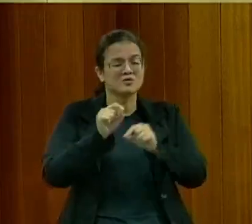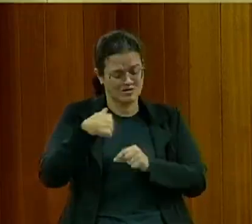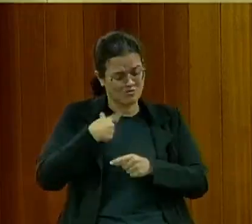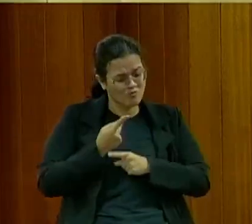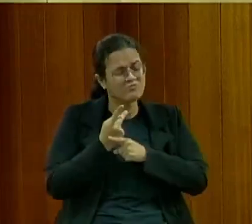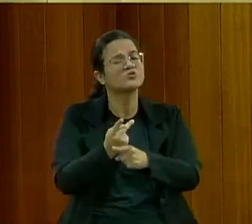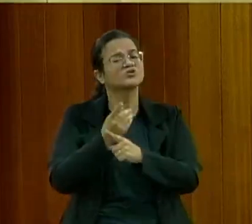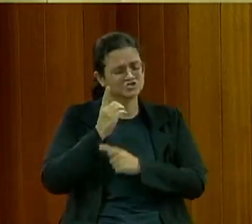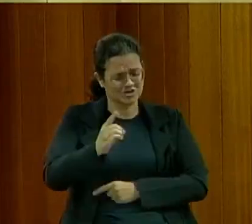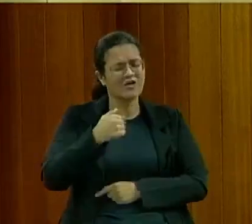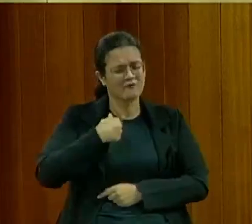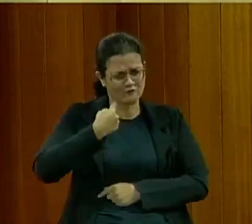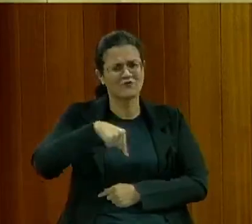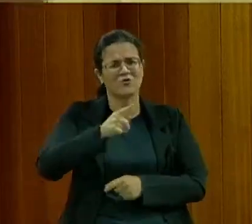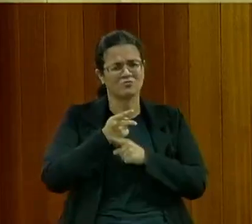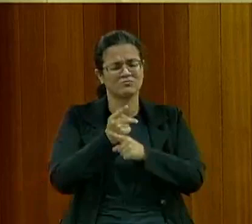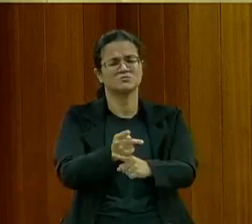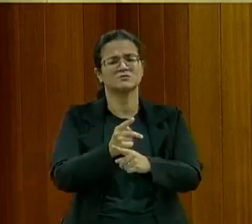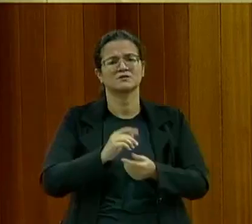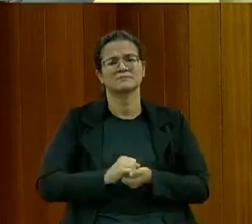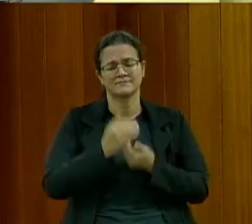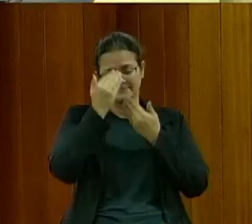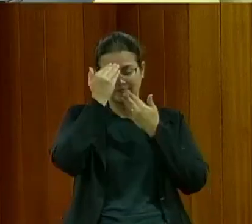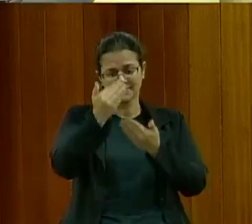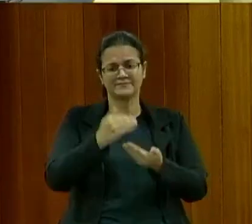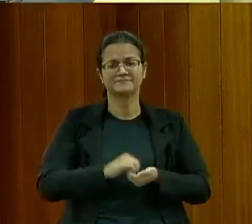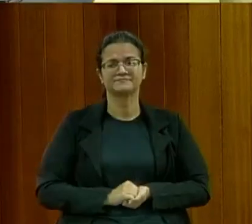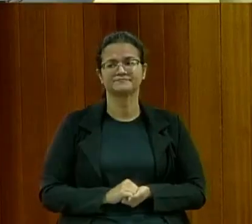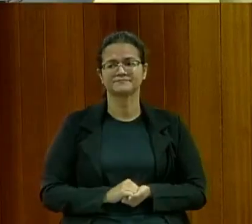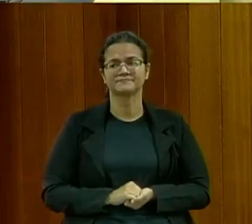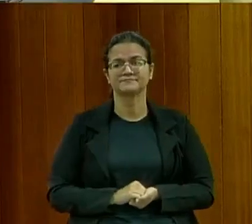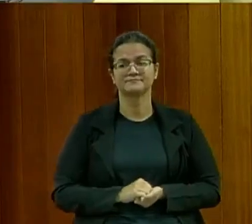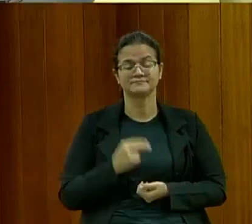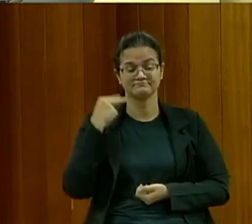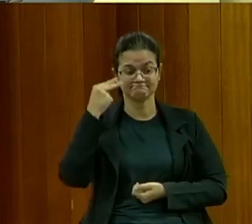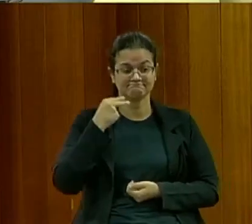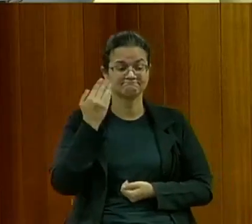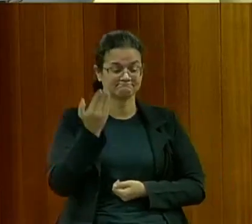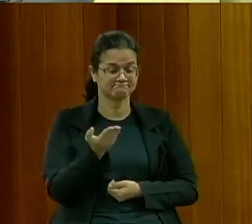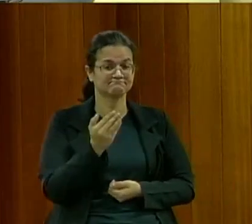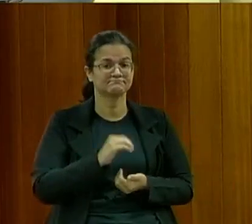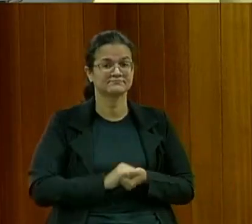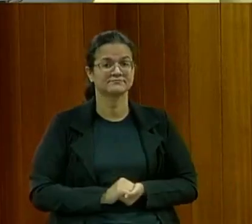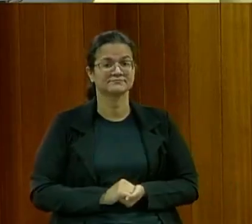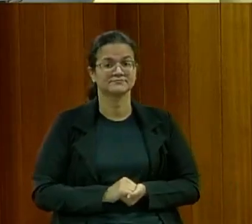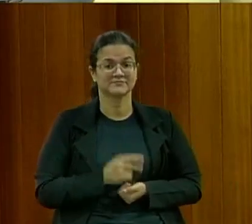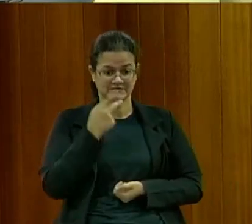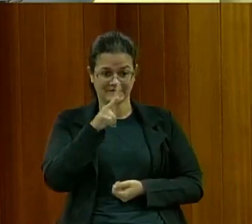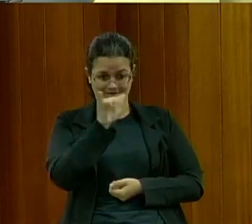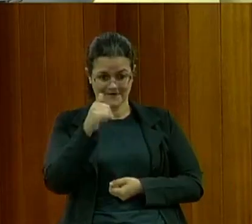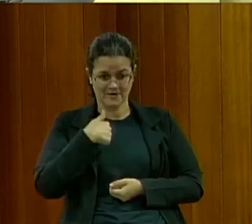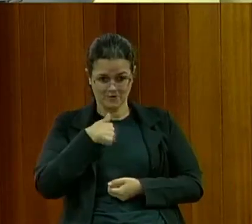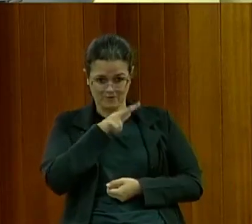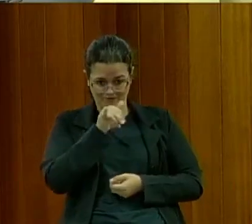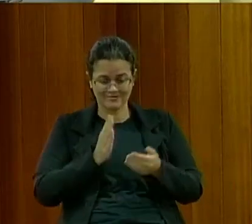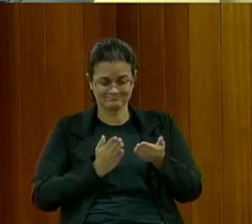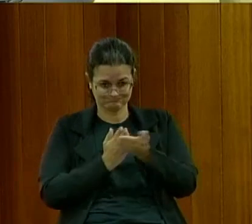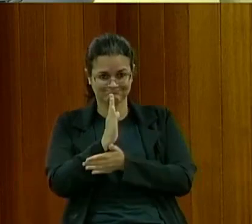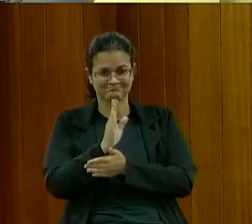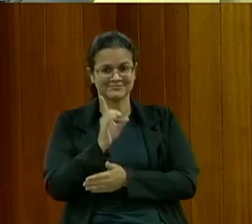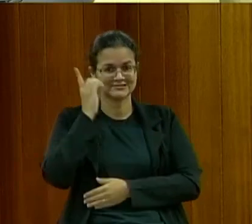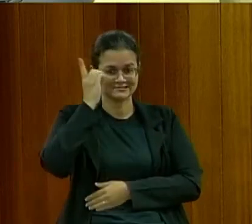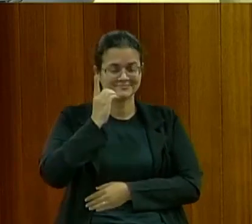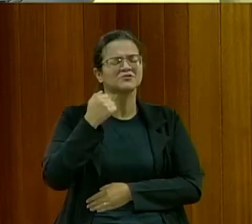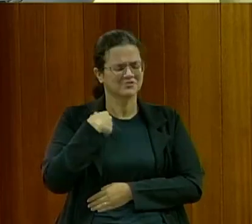presidente. Obrigado. Vereador, Vossa Excelência disse que eu vou ser eleito deputado. Eu também acho que vou. Acho que vou, porque